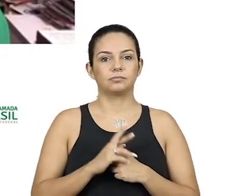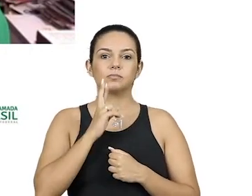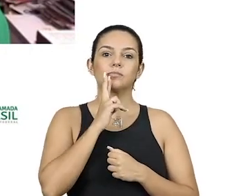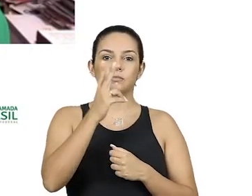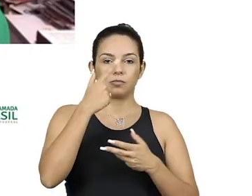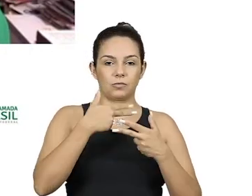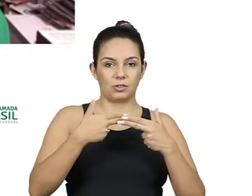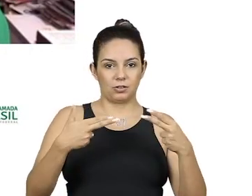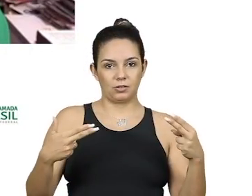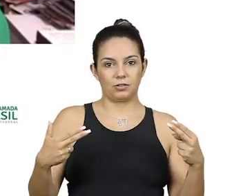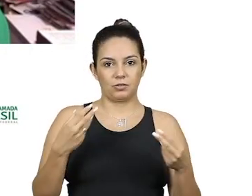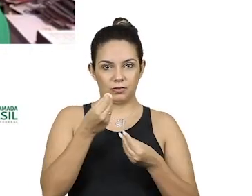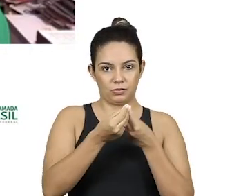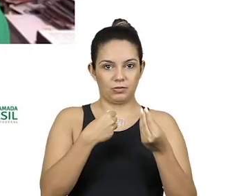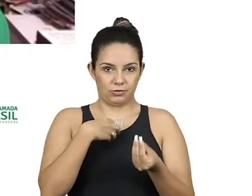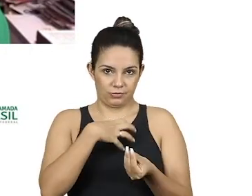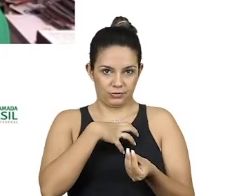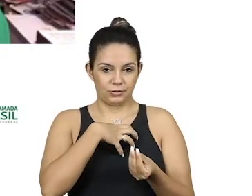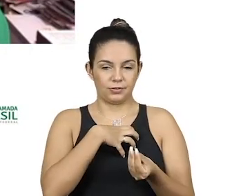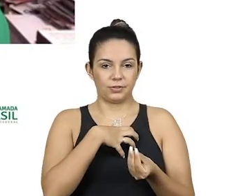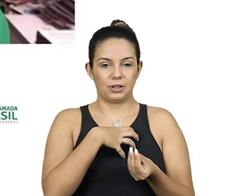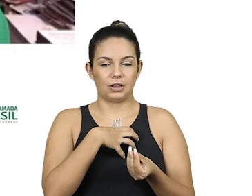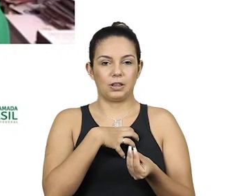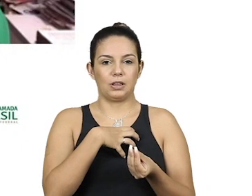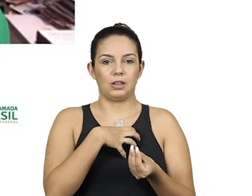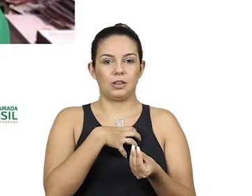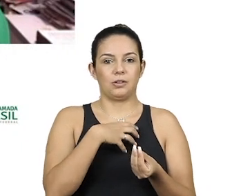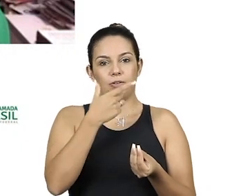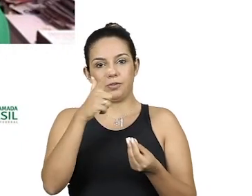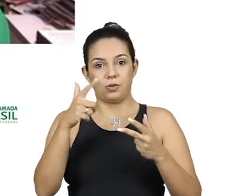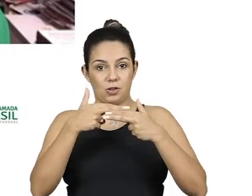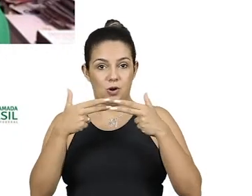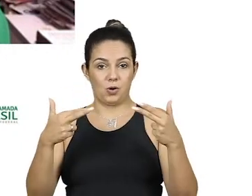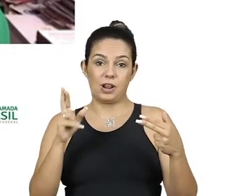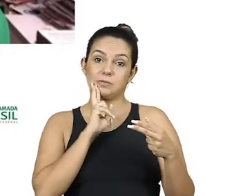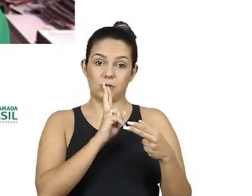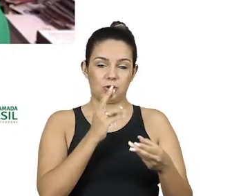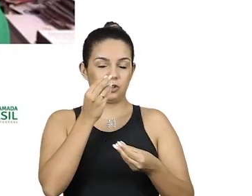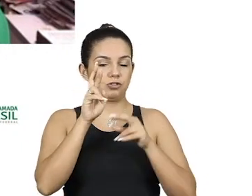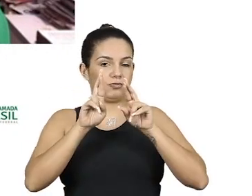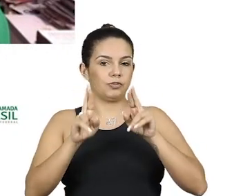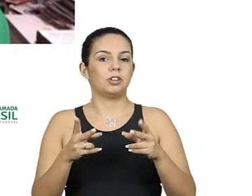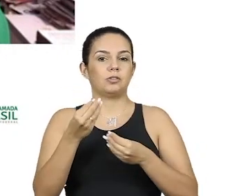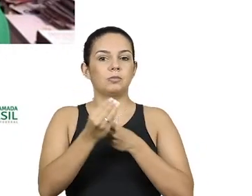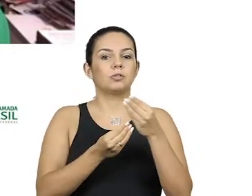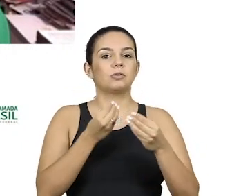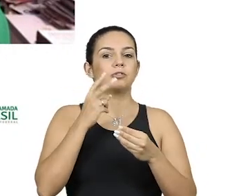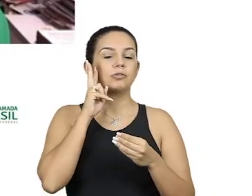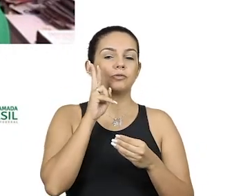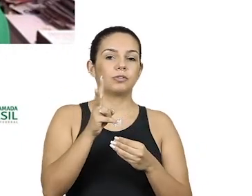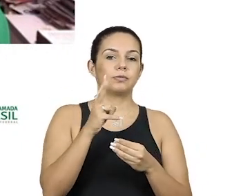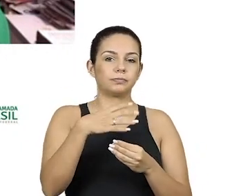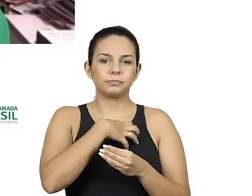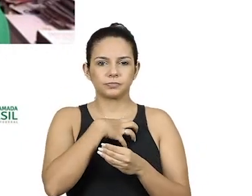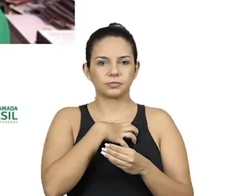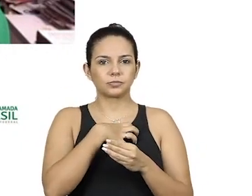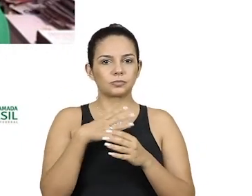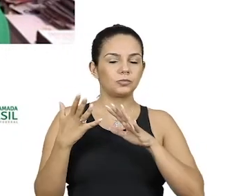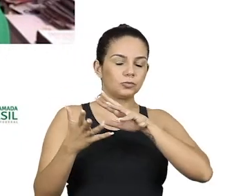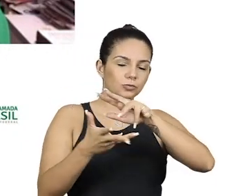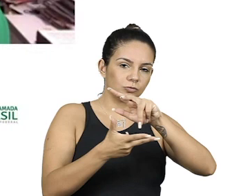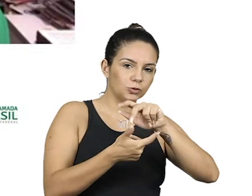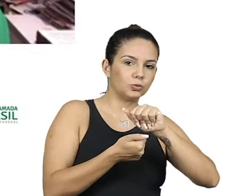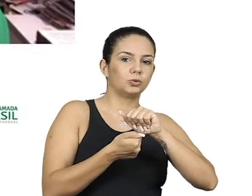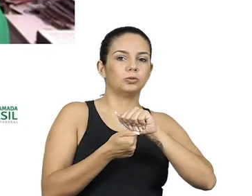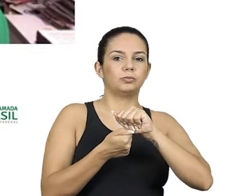Uma coisa é como eu estou me sentindo, outra coisa diferente é como eu sinto o